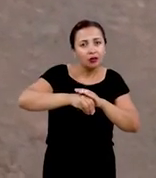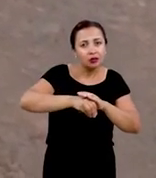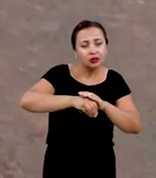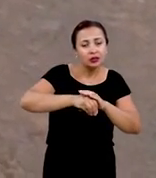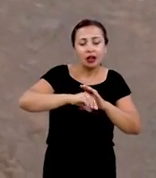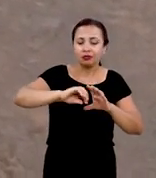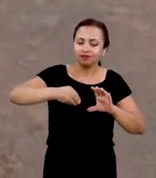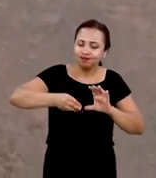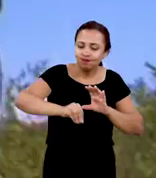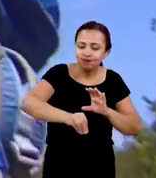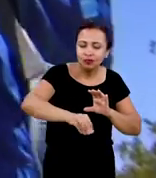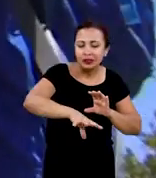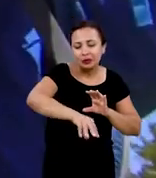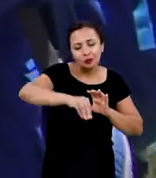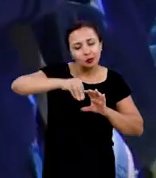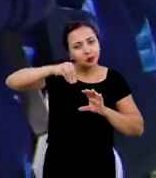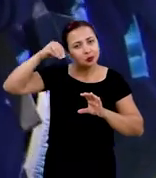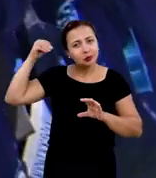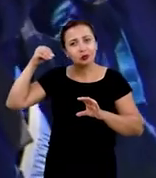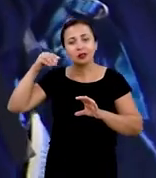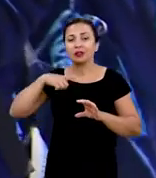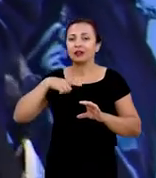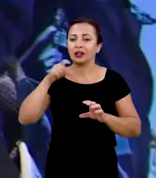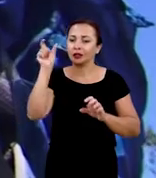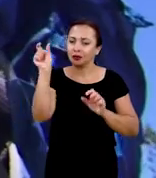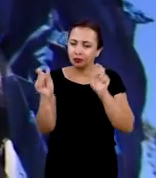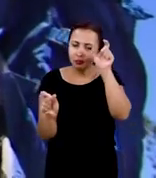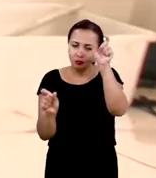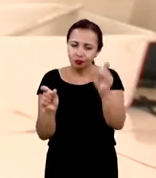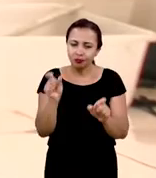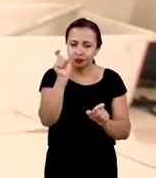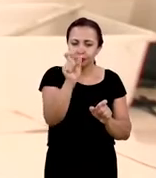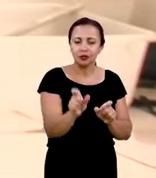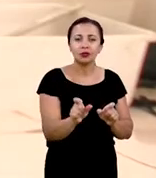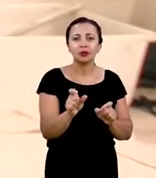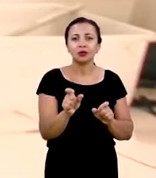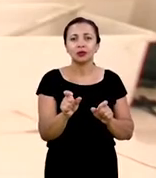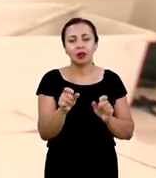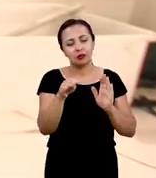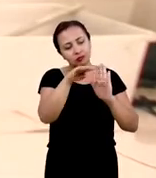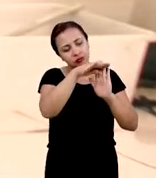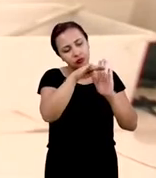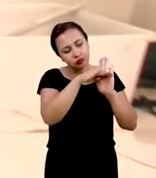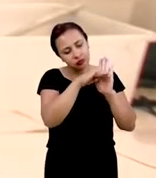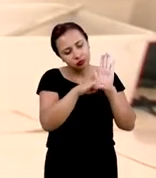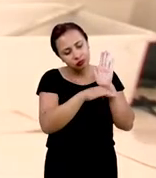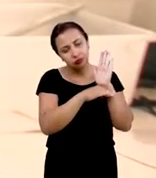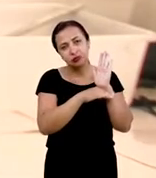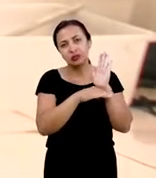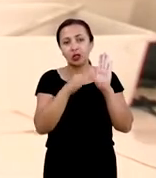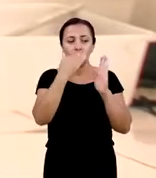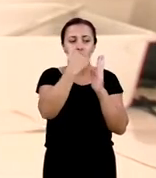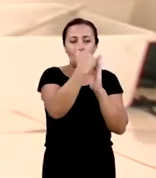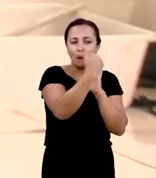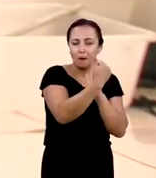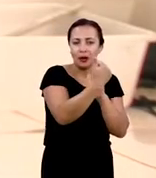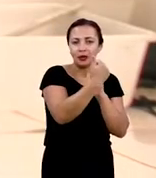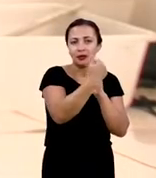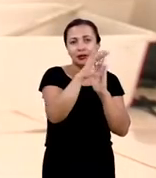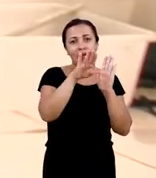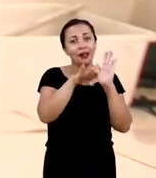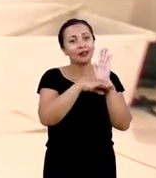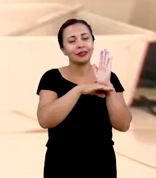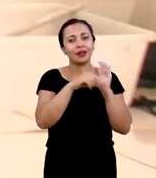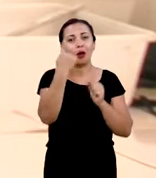solo e puxa, então a gente vai ter um perfil do solo, né, em camadas, desde a superfície até uma camada de cerca